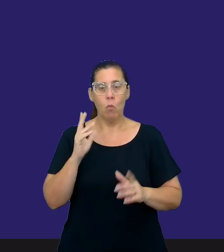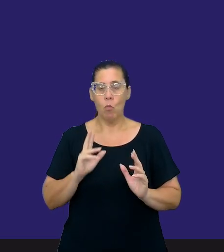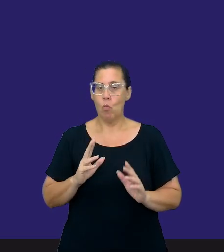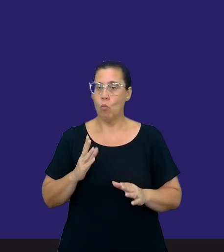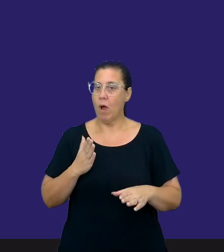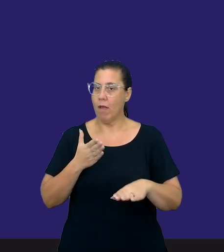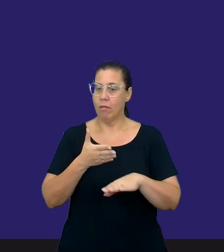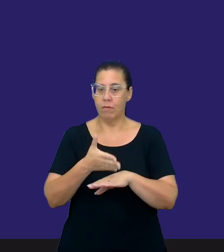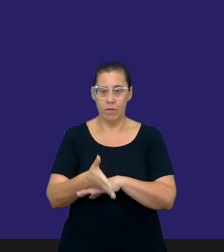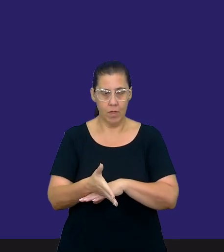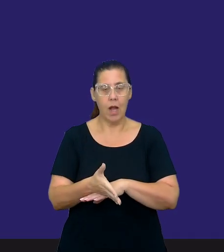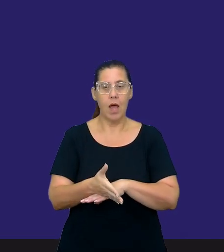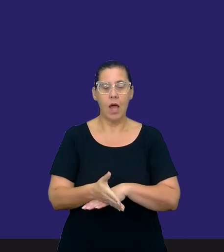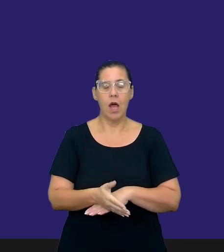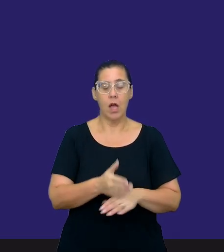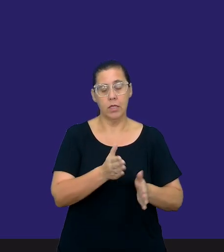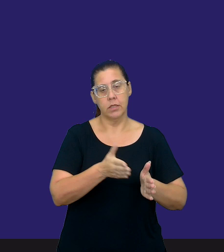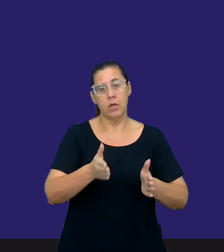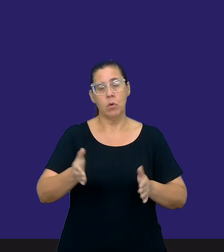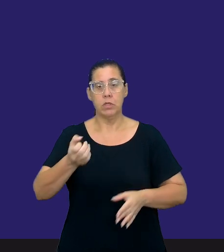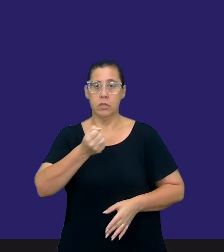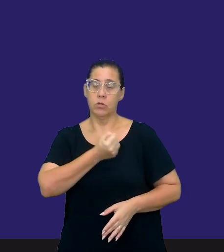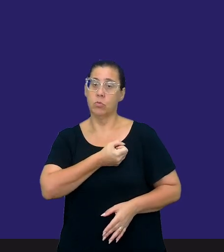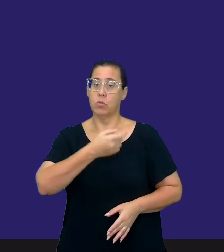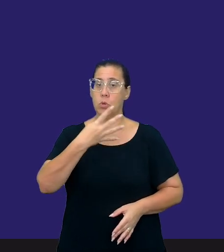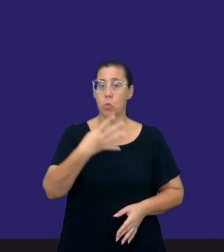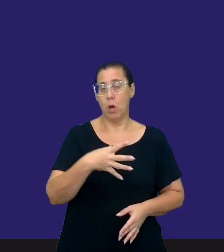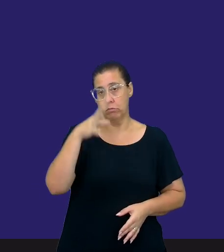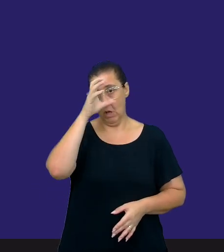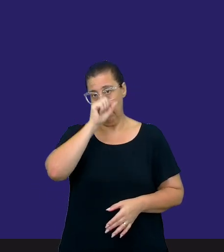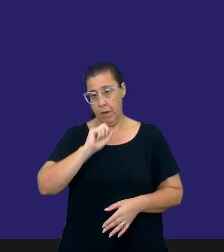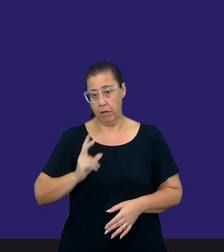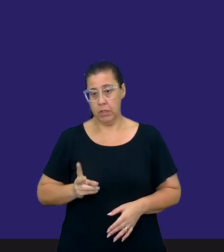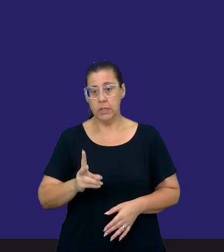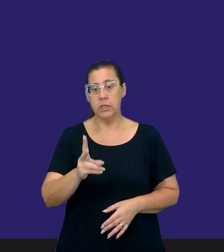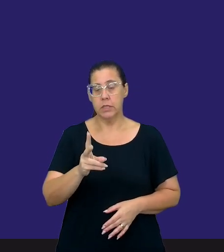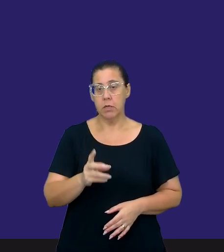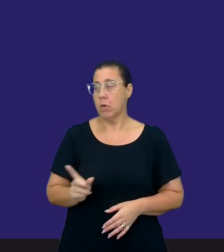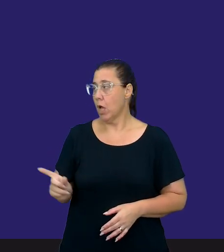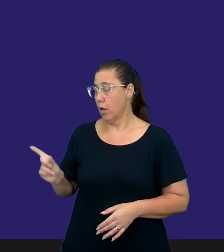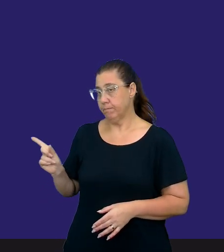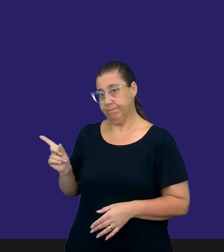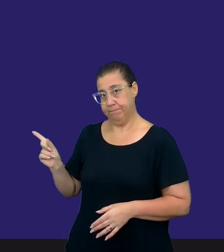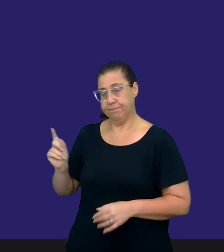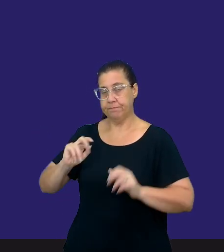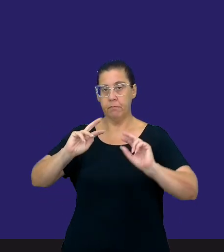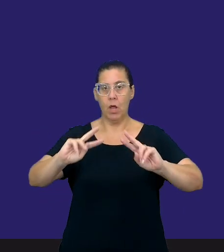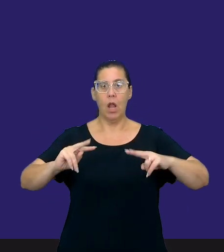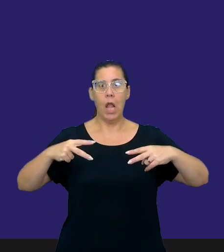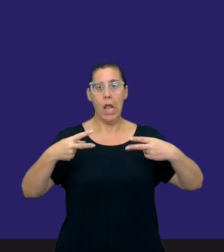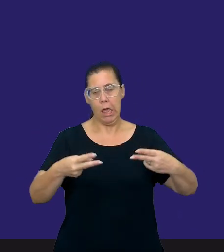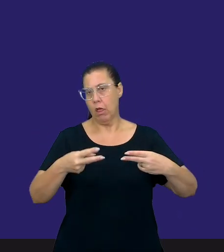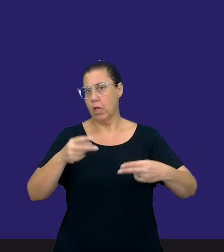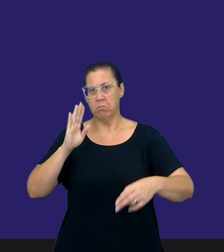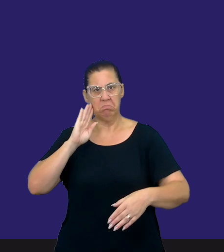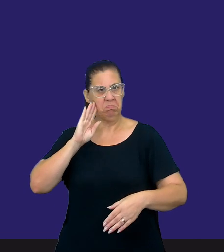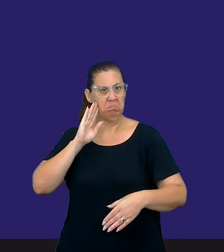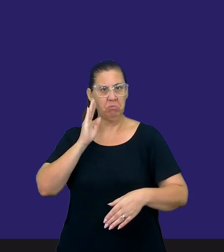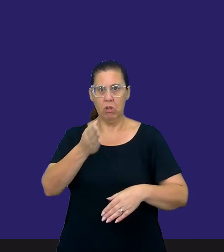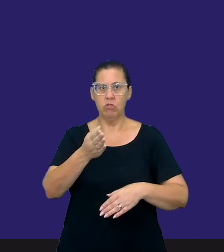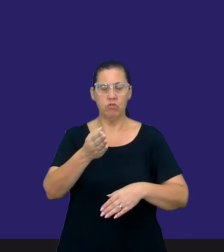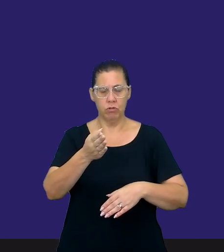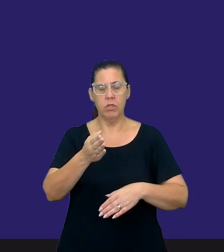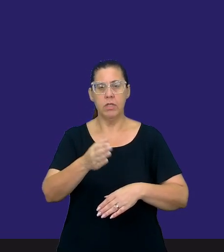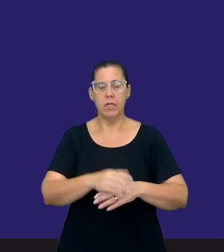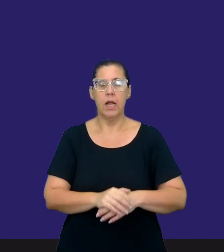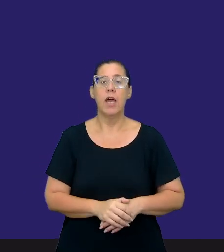acessar a sequência didática 4 do Aprender Sempre. Então, esse link já vai direcionar vocês automaticamente para o